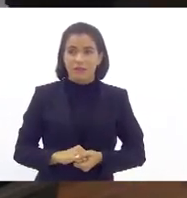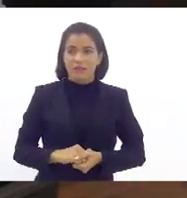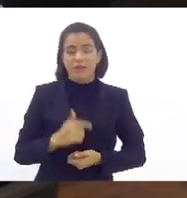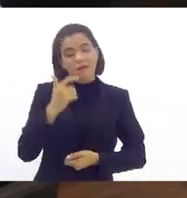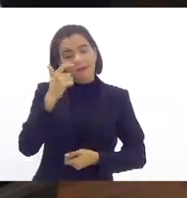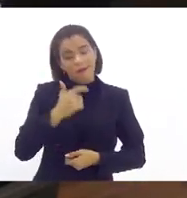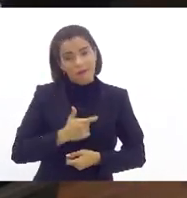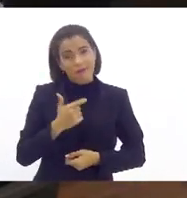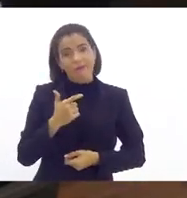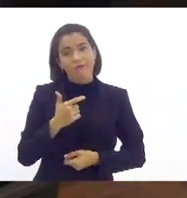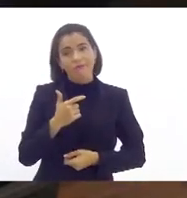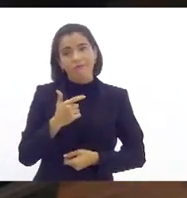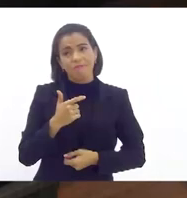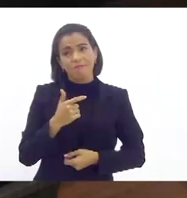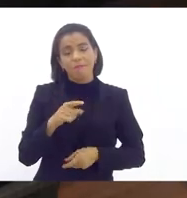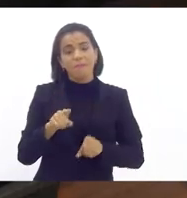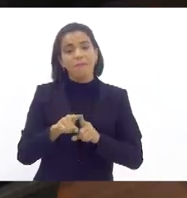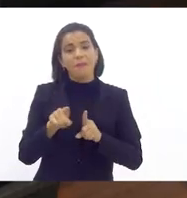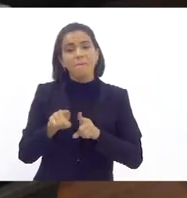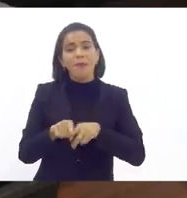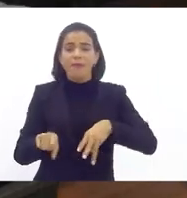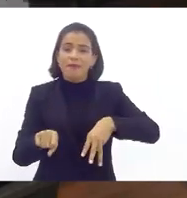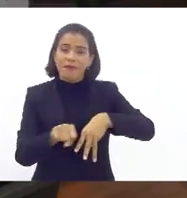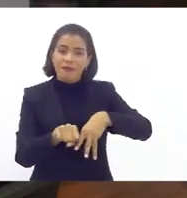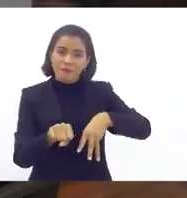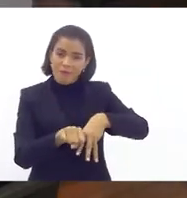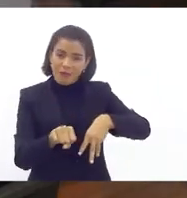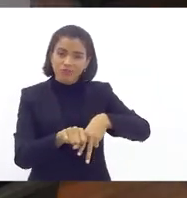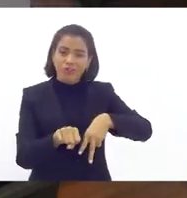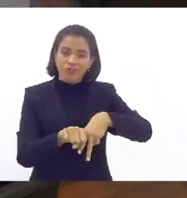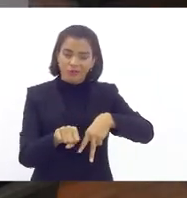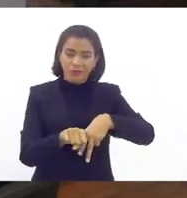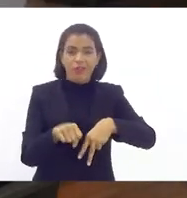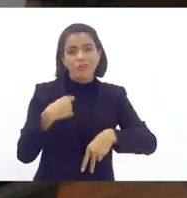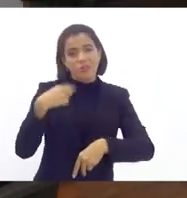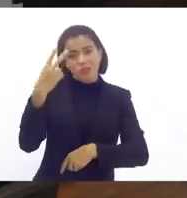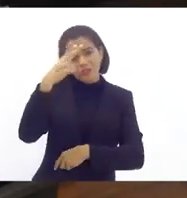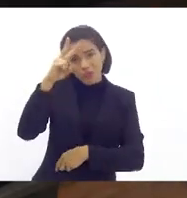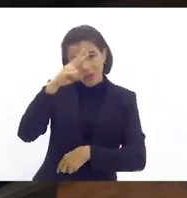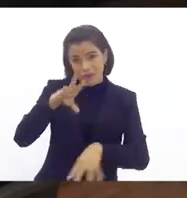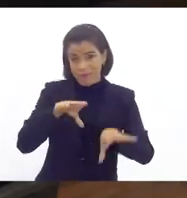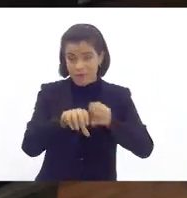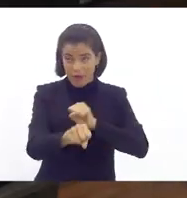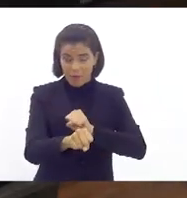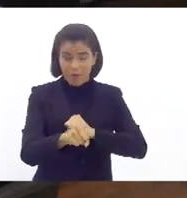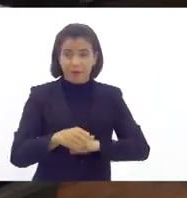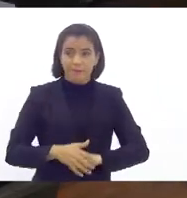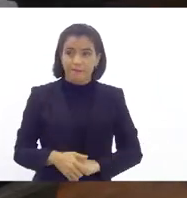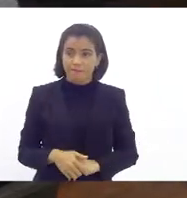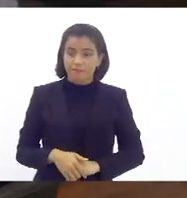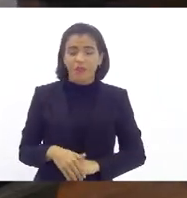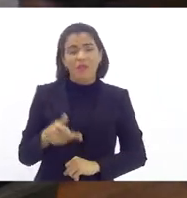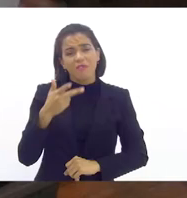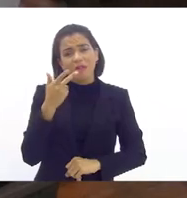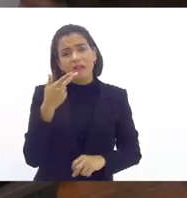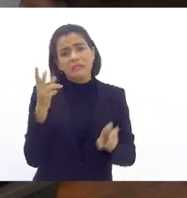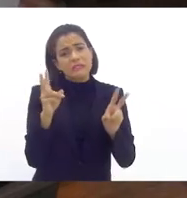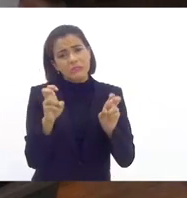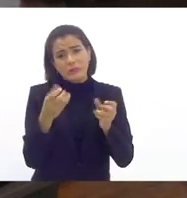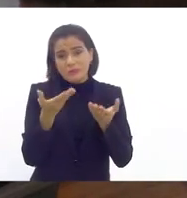embaixadora da Educafro, o muito me honra, sou historiadora de formação. Quando a gente fala disso,